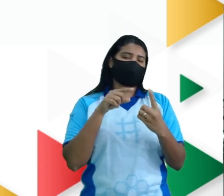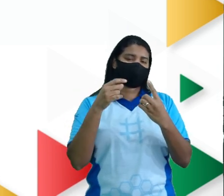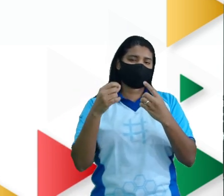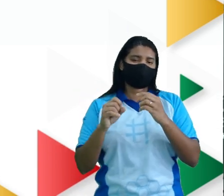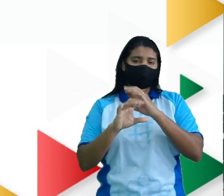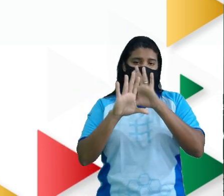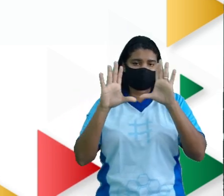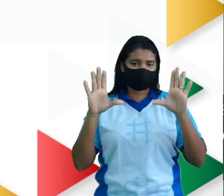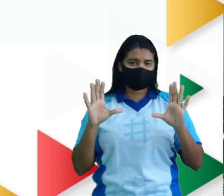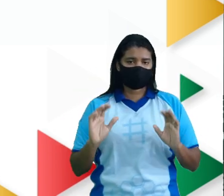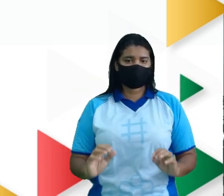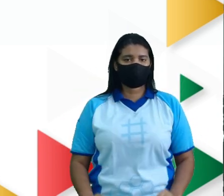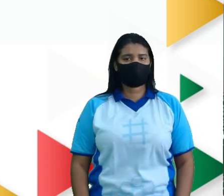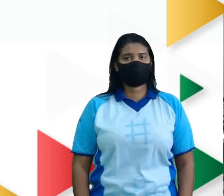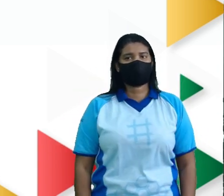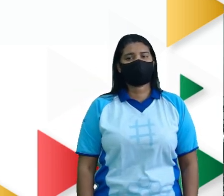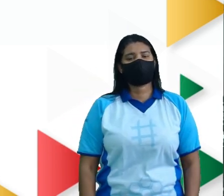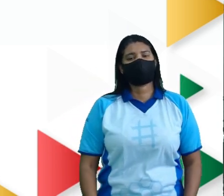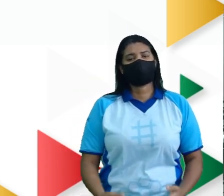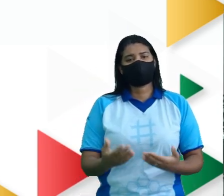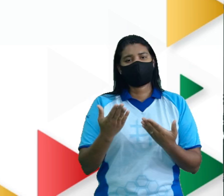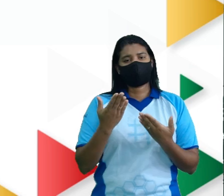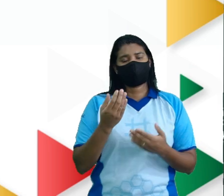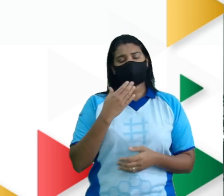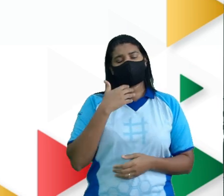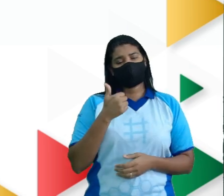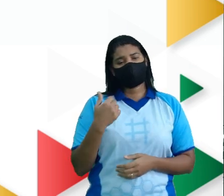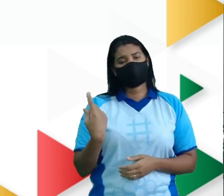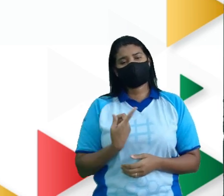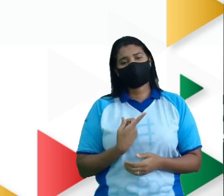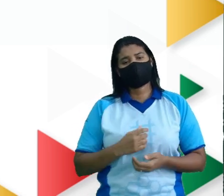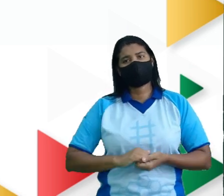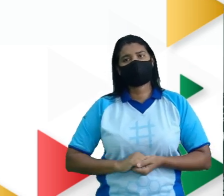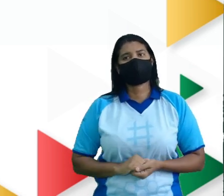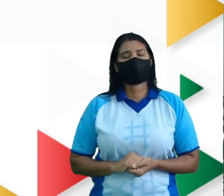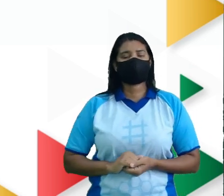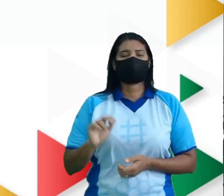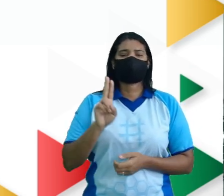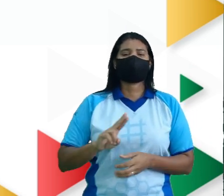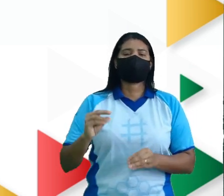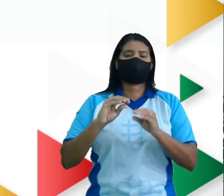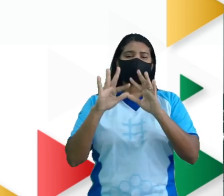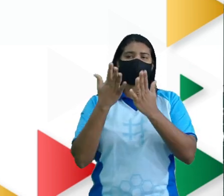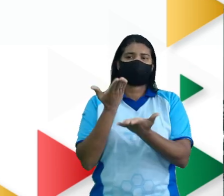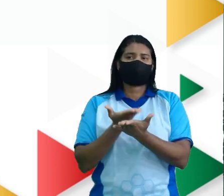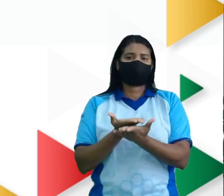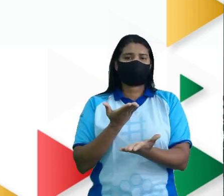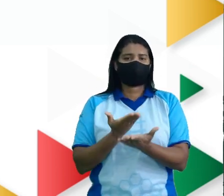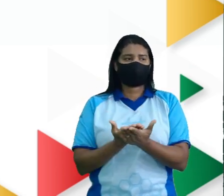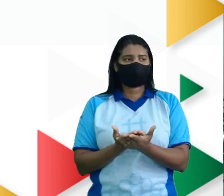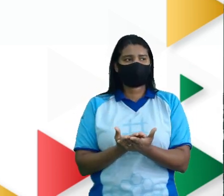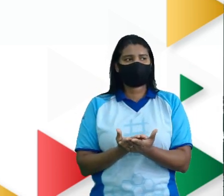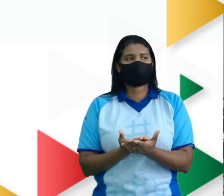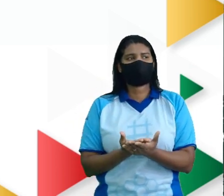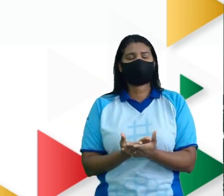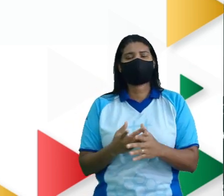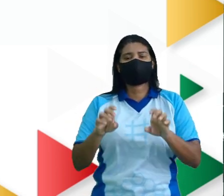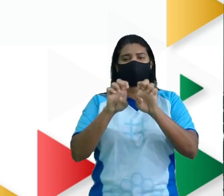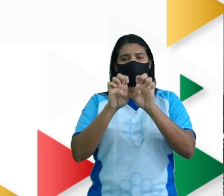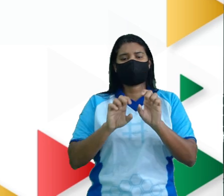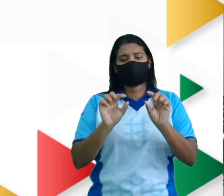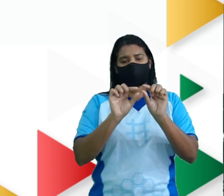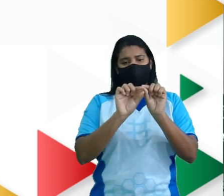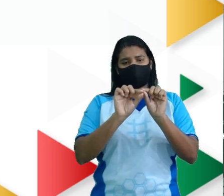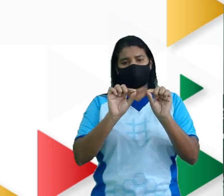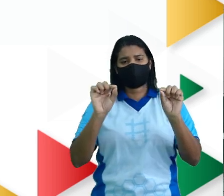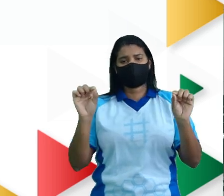como é legal? Então, o Frank trouxe uma novidade muito boa para a gente. E a gente está usando na escola. Tá bom? Construir um segmento de reta de um